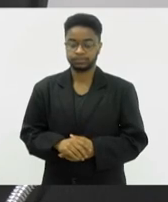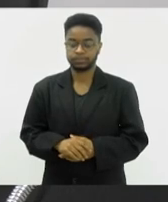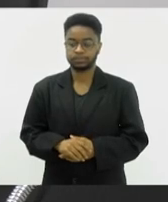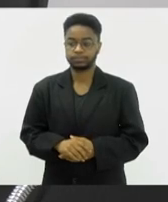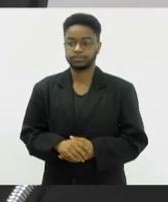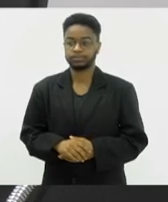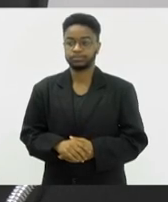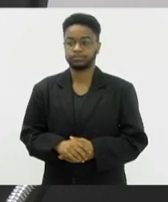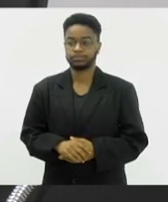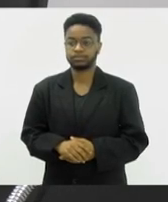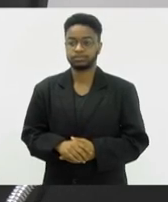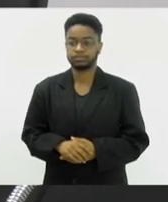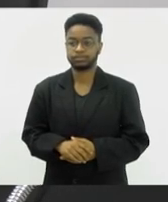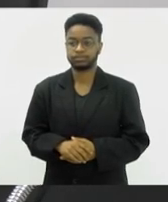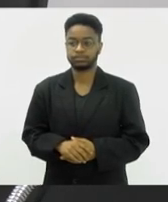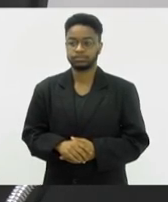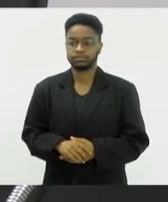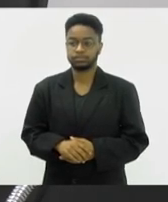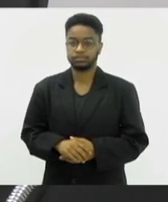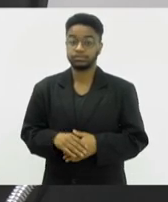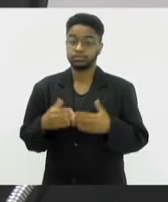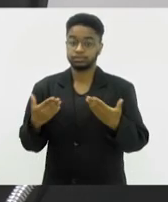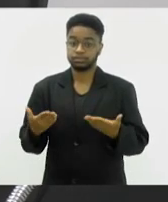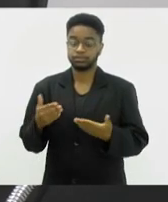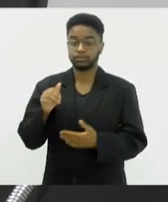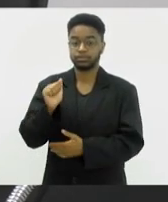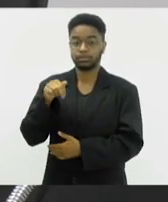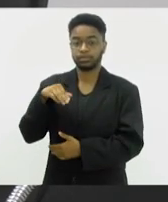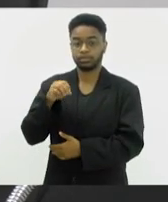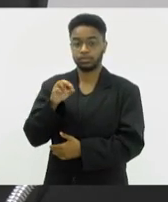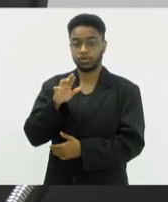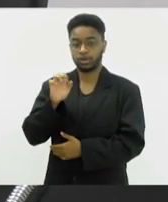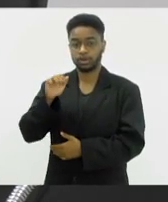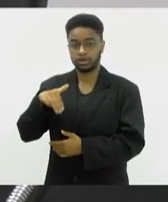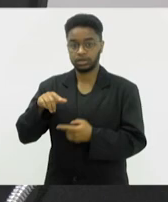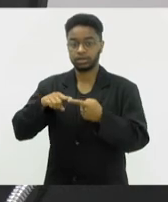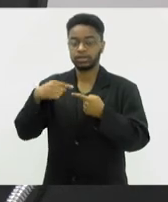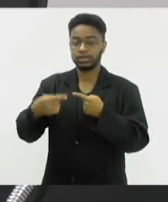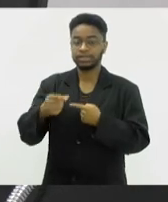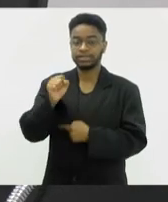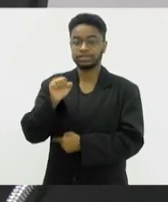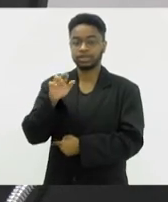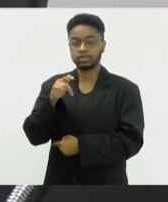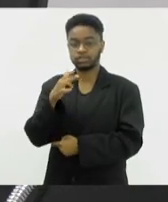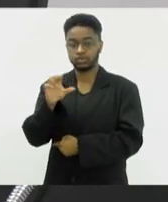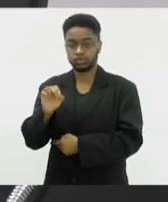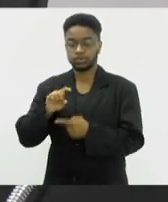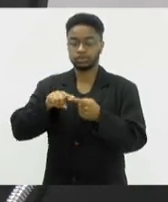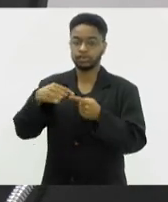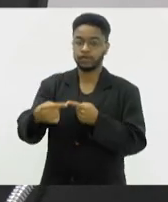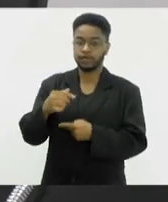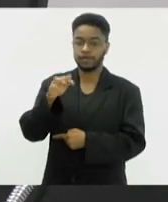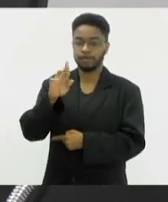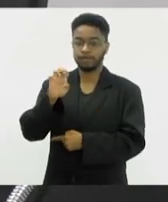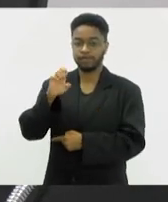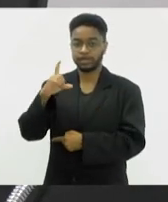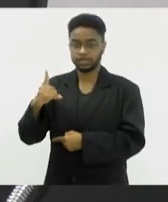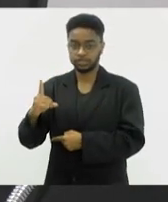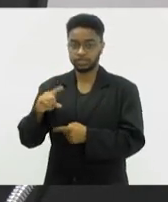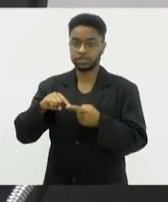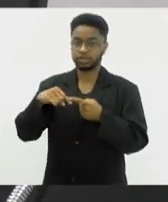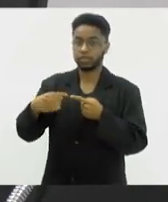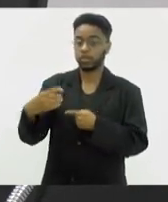Oficial. Então, Amorim, Serginho, Fred Pacheco, o quarto da